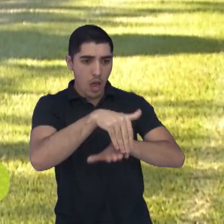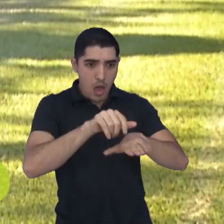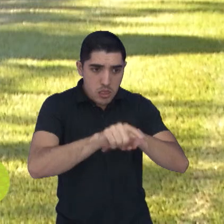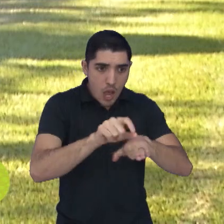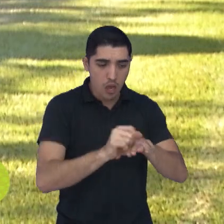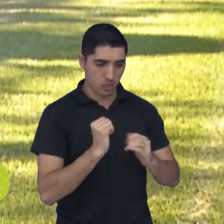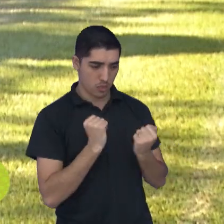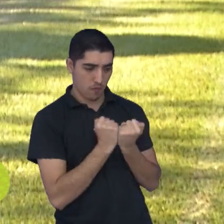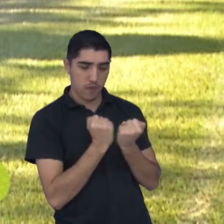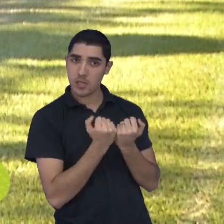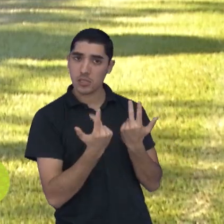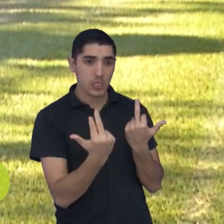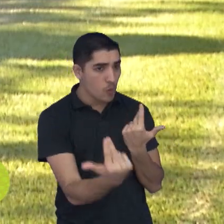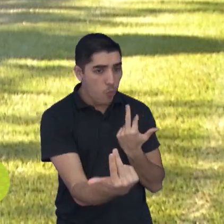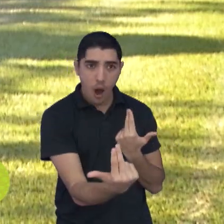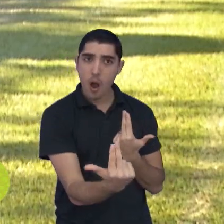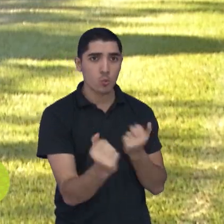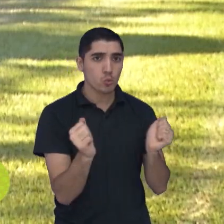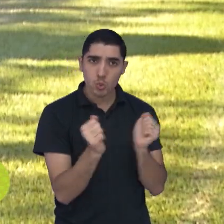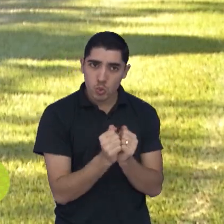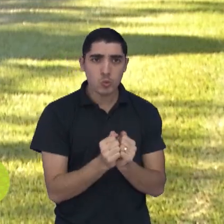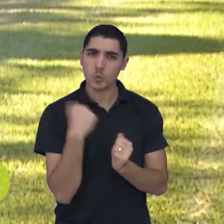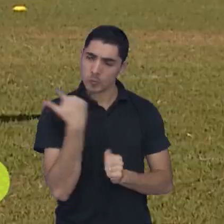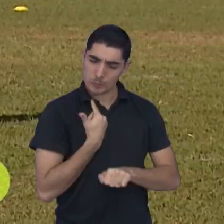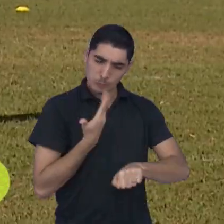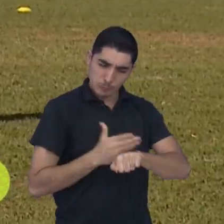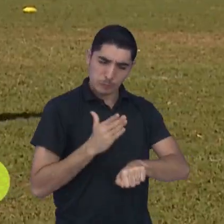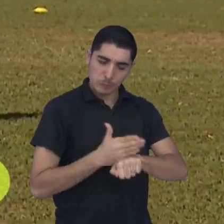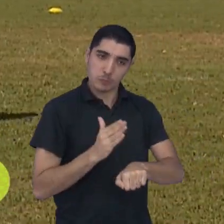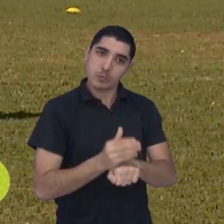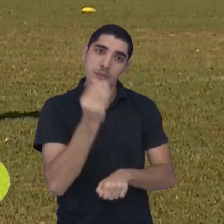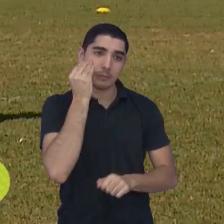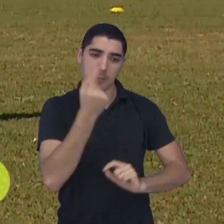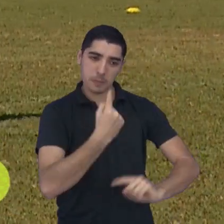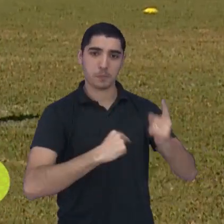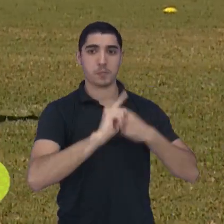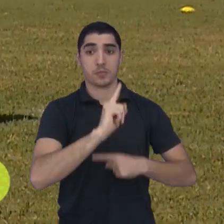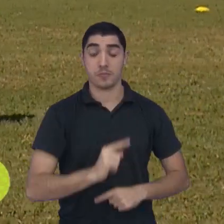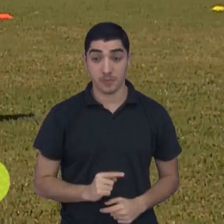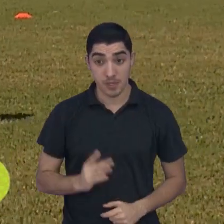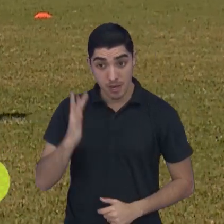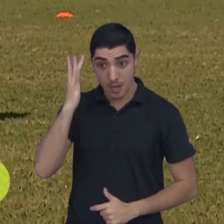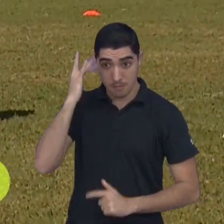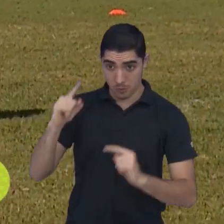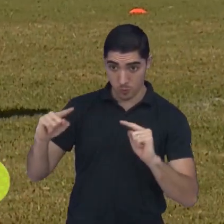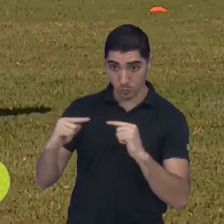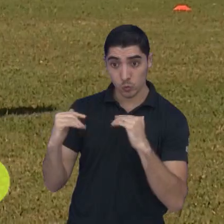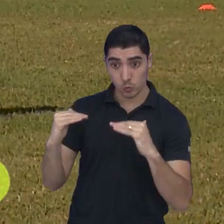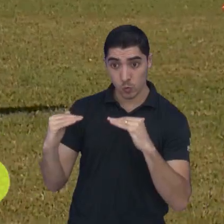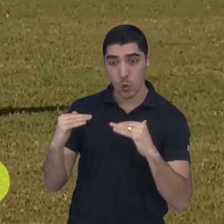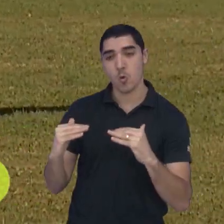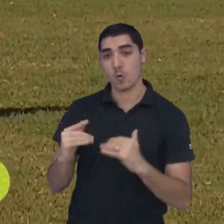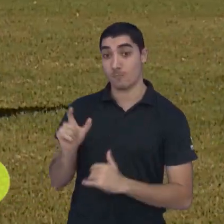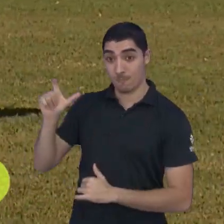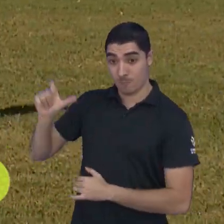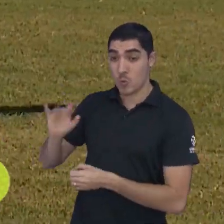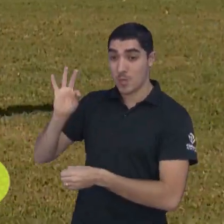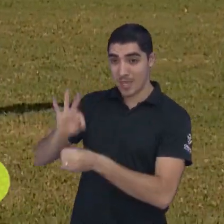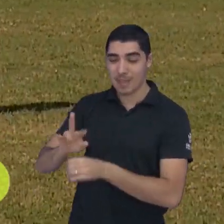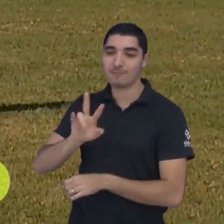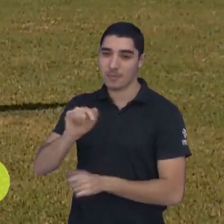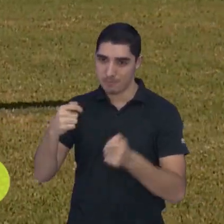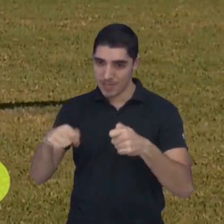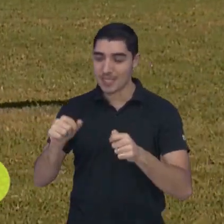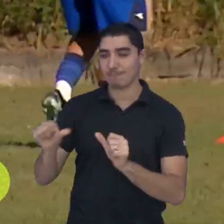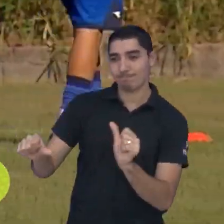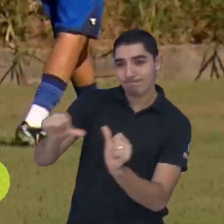esse jogo a gente vai encarar mesmo como se fosse uma final, estamos treinando bastante para isso. Para a partida de amanhã, Sérgio Guedes vai precisar mexer na escalação